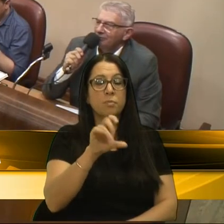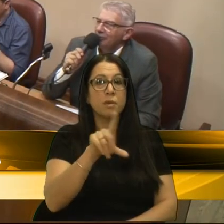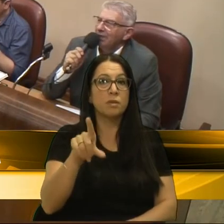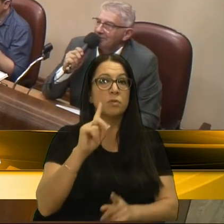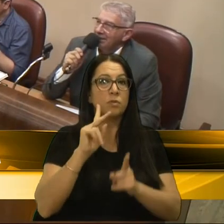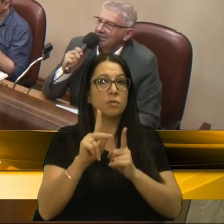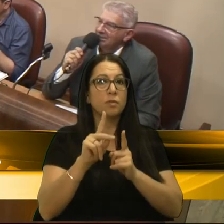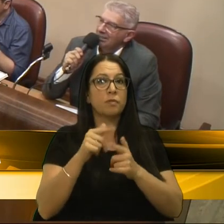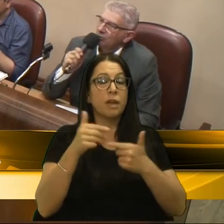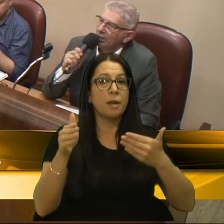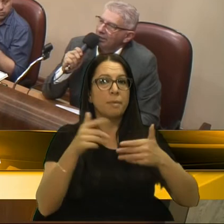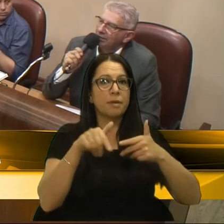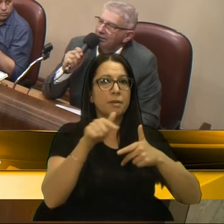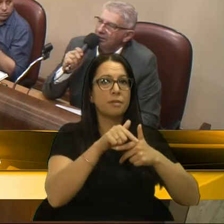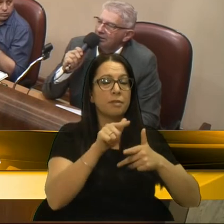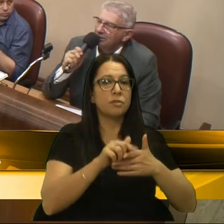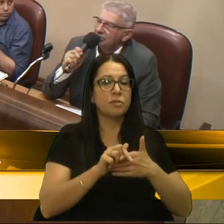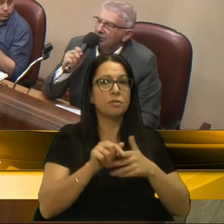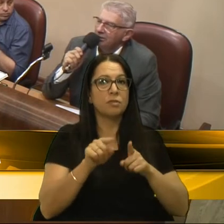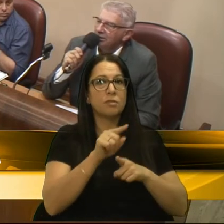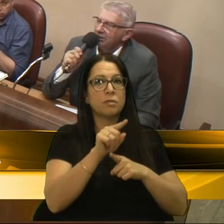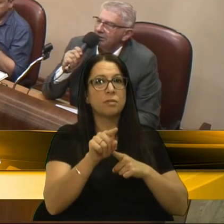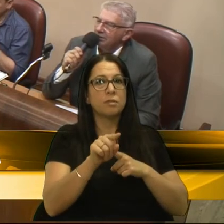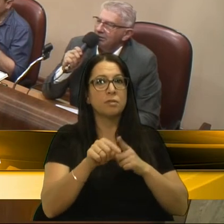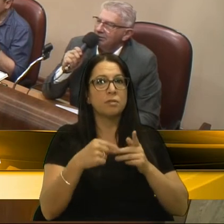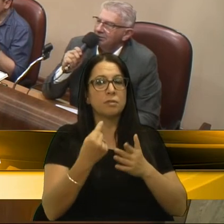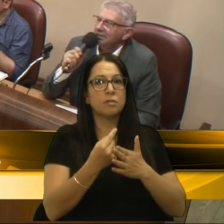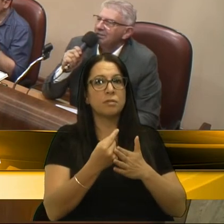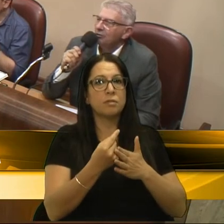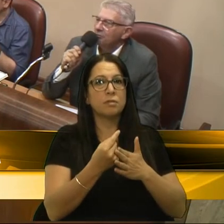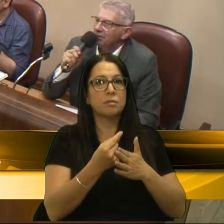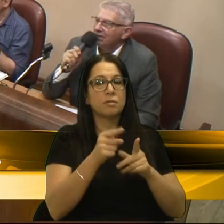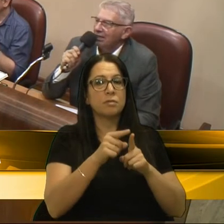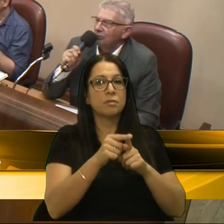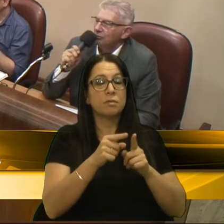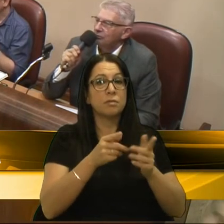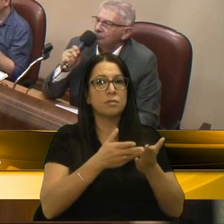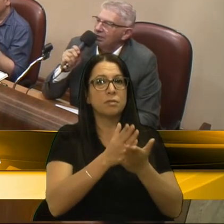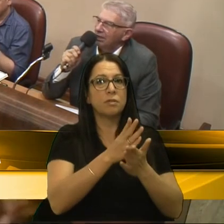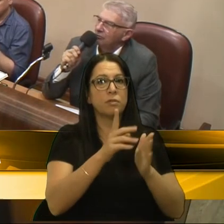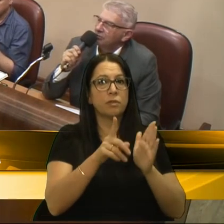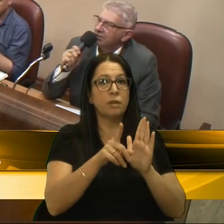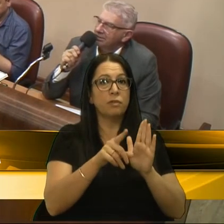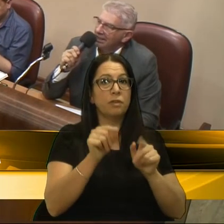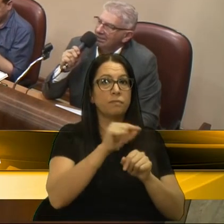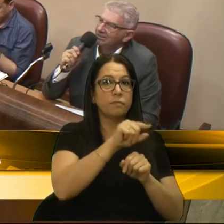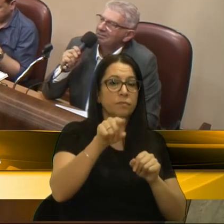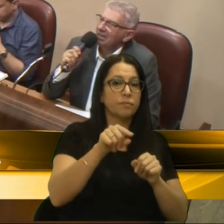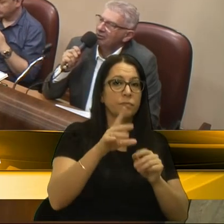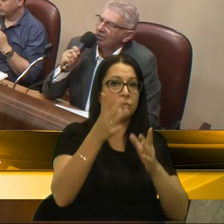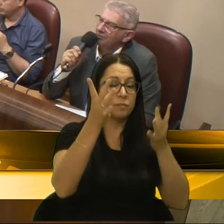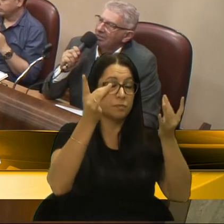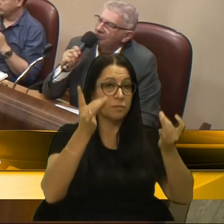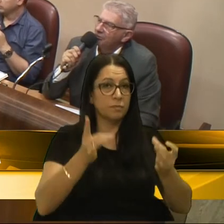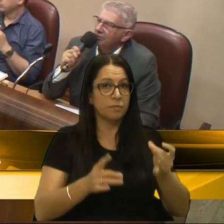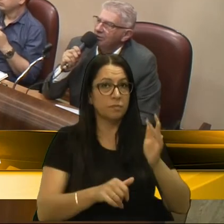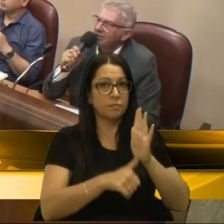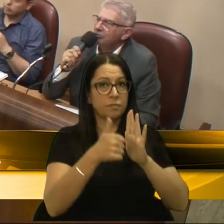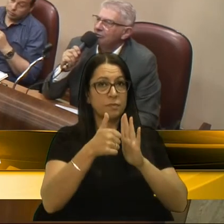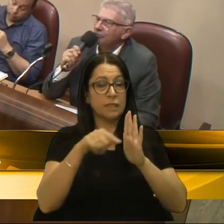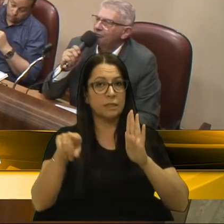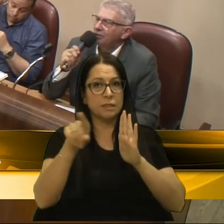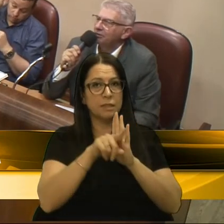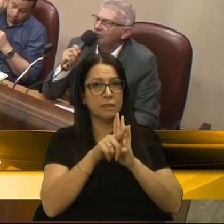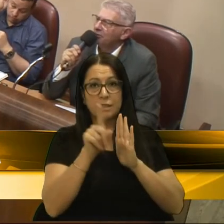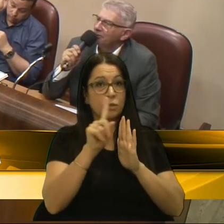praticamente foi aberta essa rua, né? Só que tinha que cumprir lá alguns detalhes de melhoramento, e